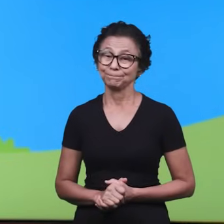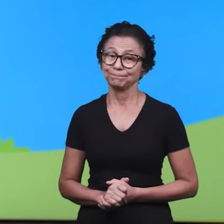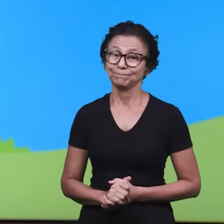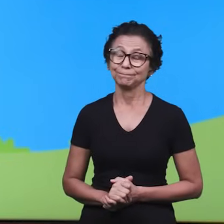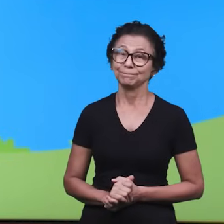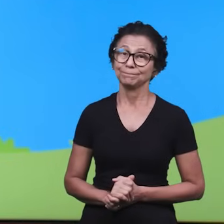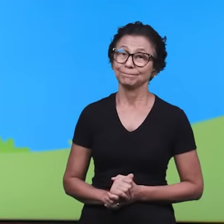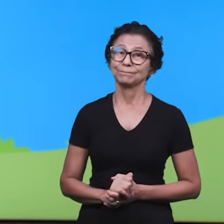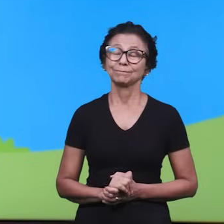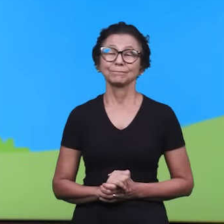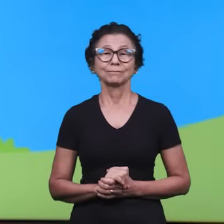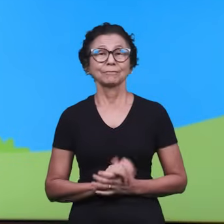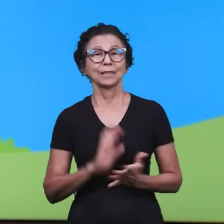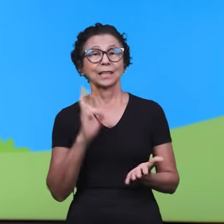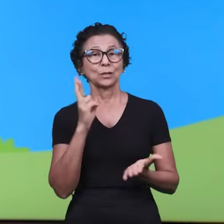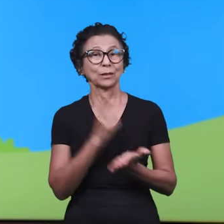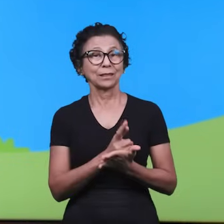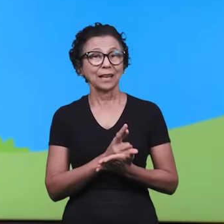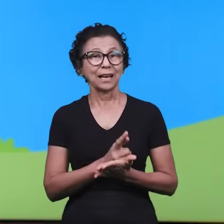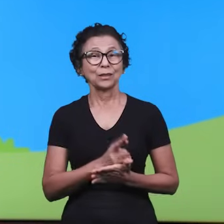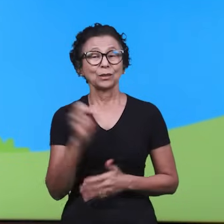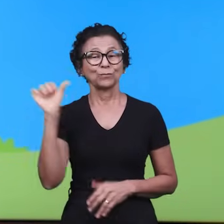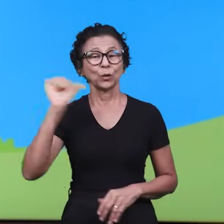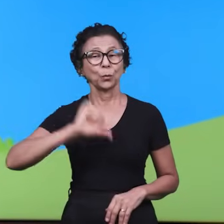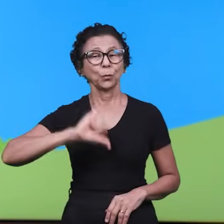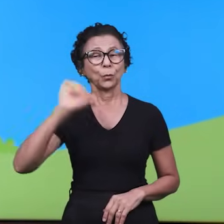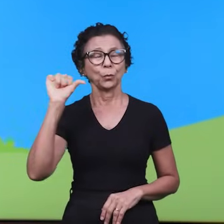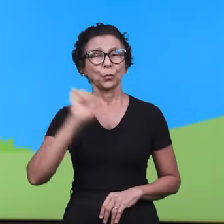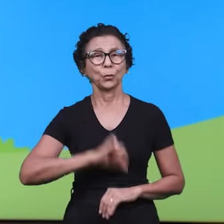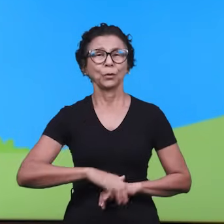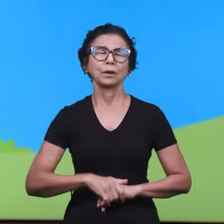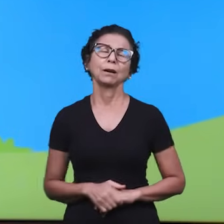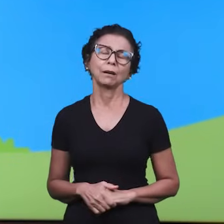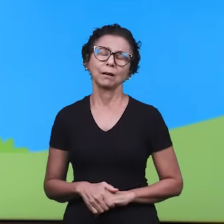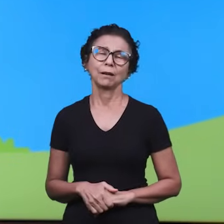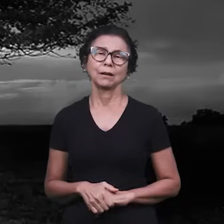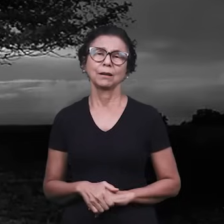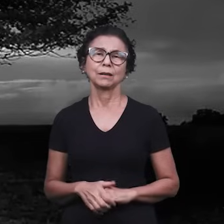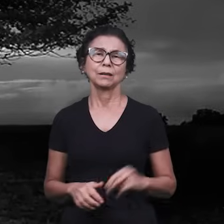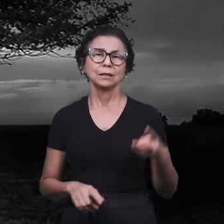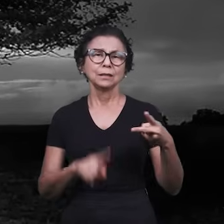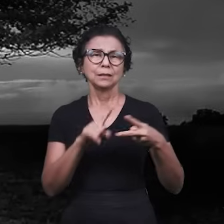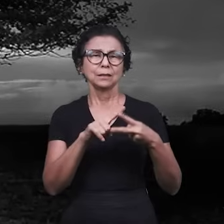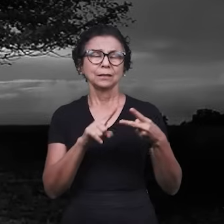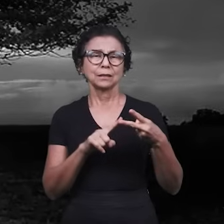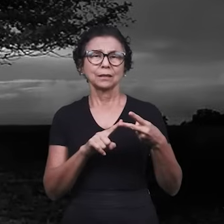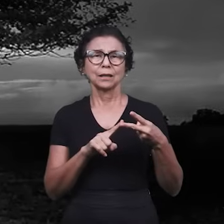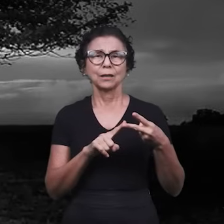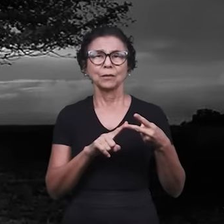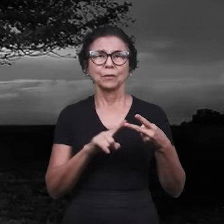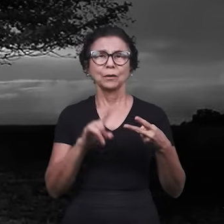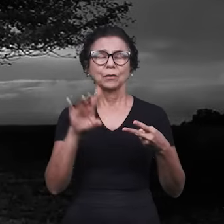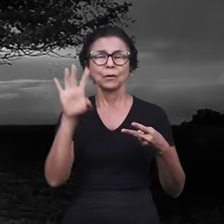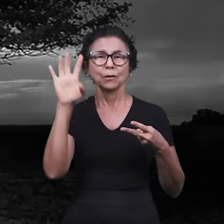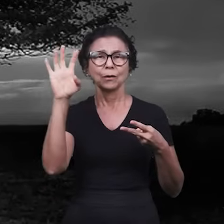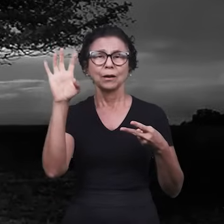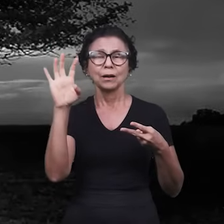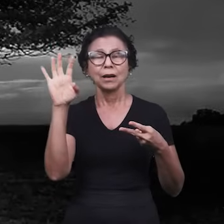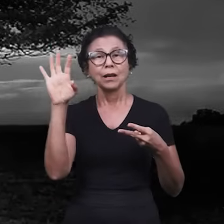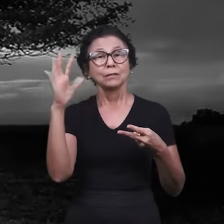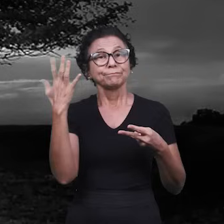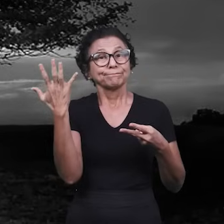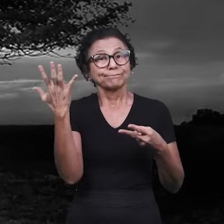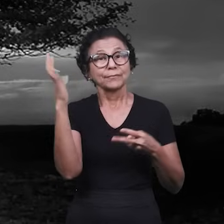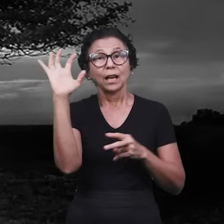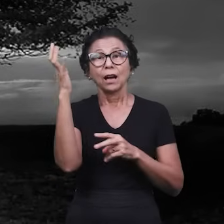trouxe consequências graves. Assim que comeram, eles ficaram tristes, com vergonha, se